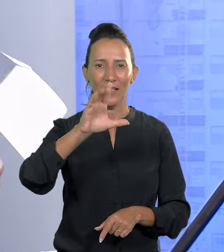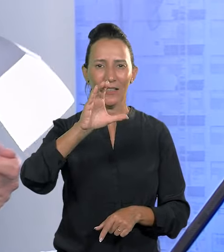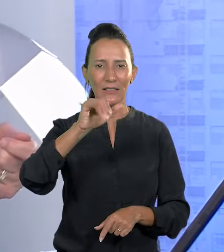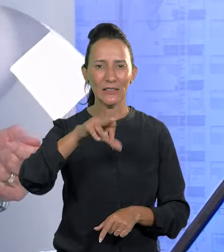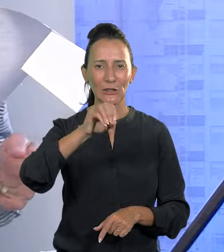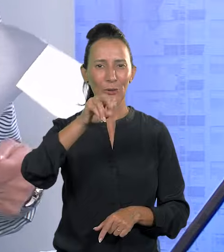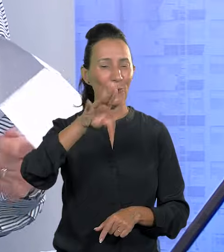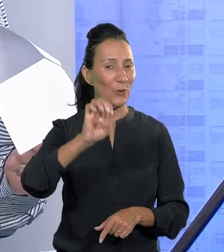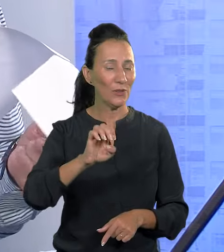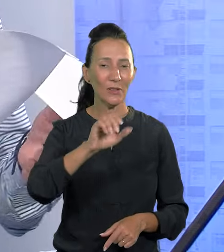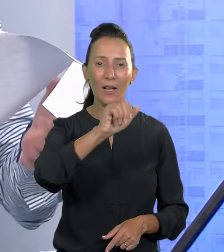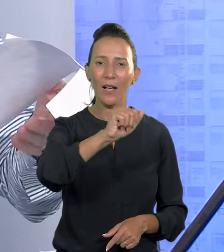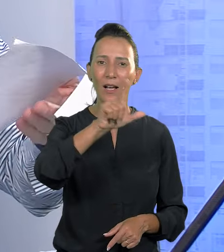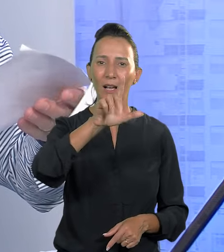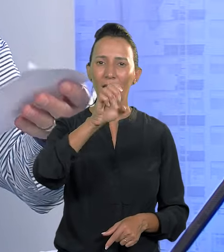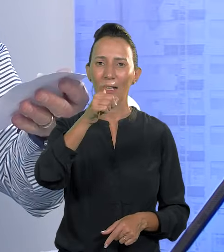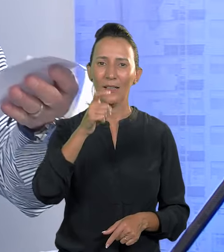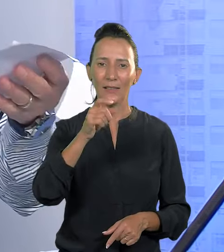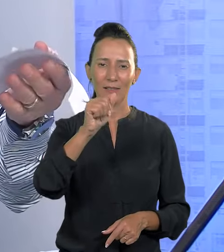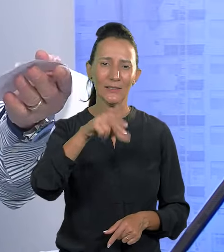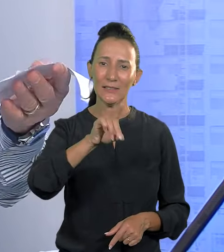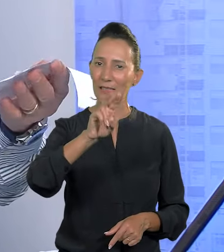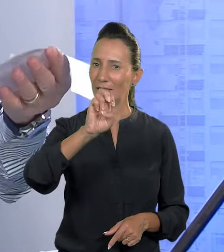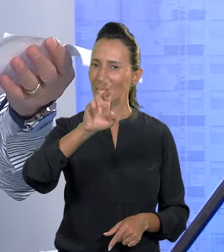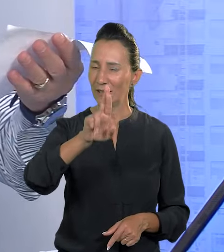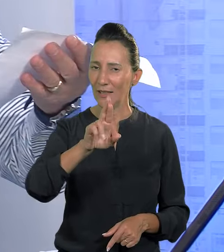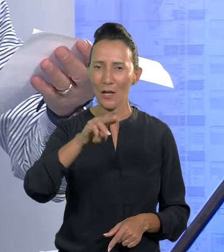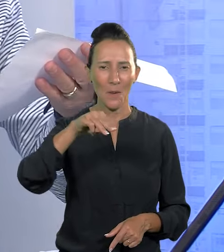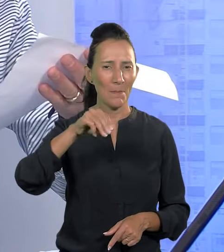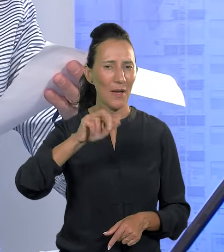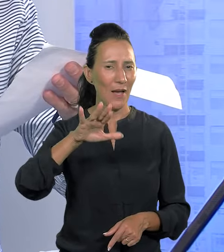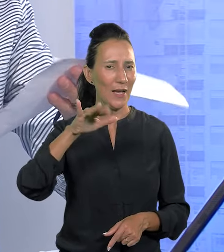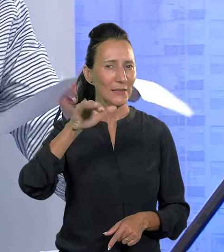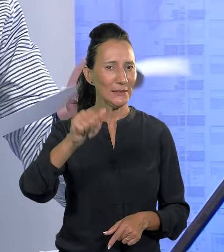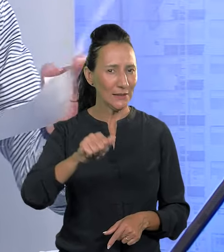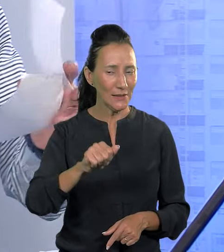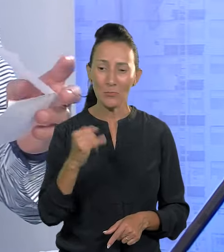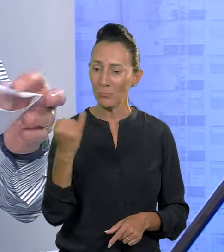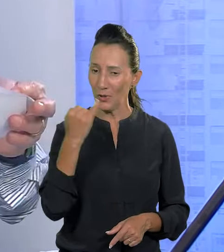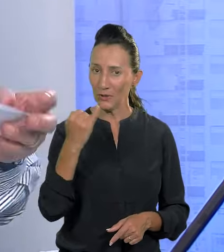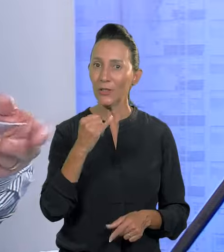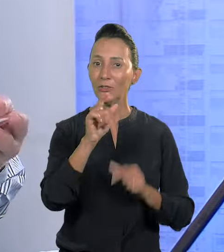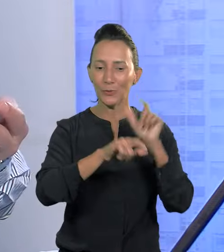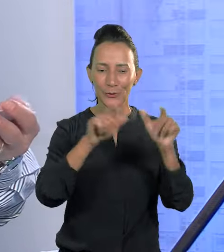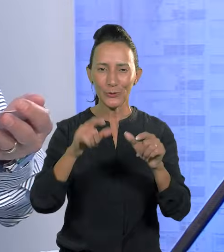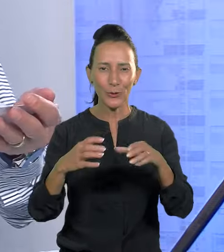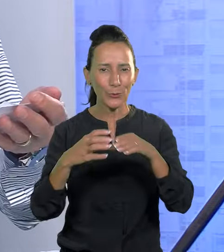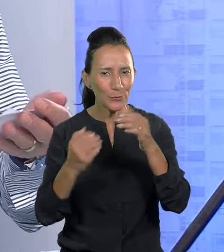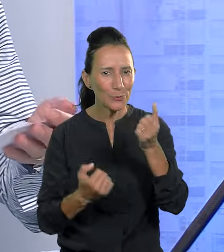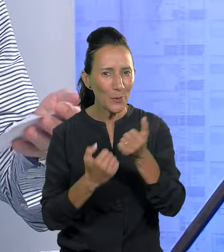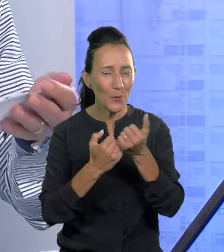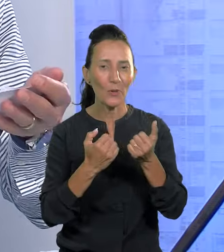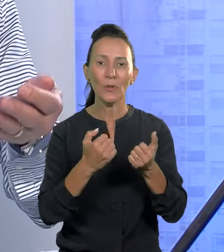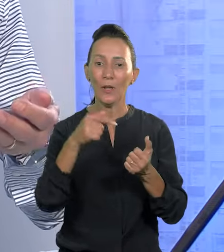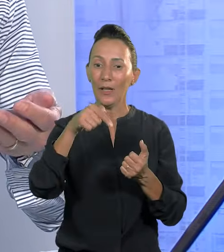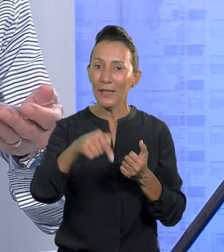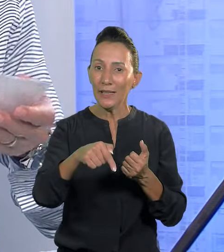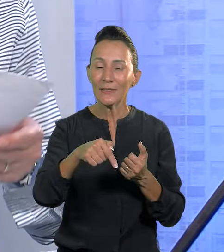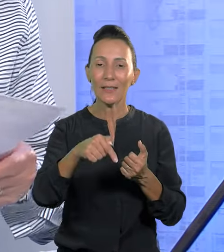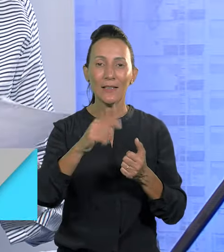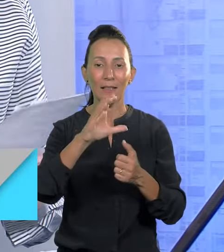Isso é muito importante, porque aí você vem. Esta clínica